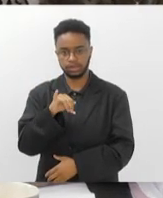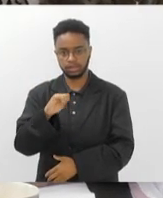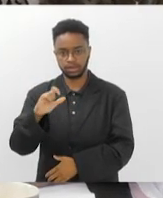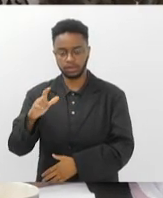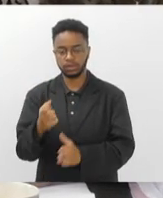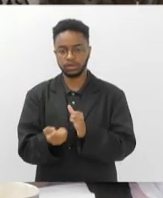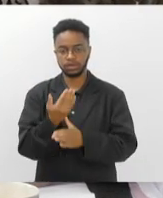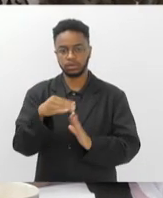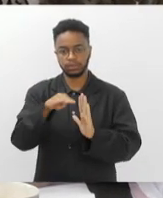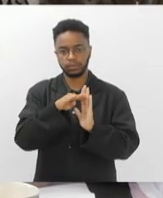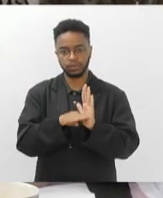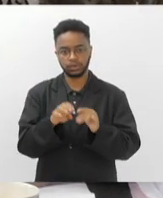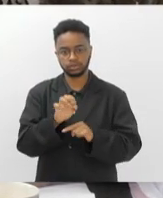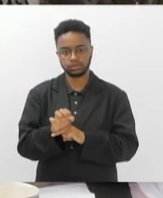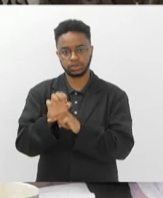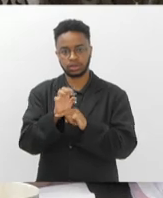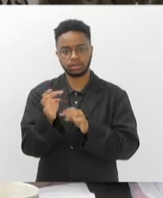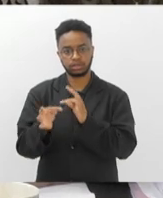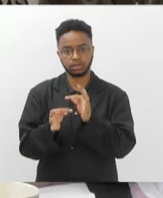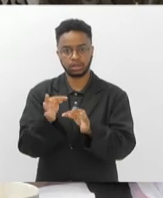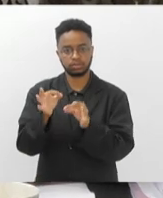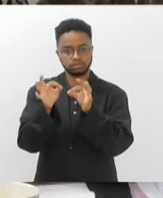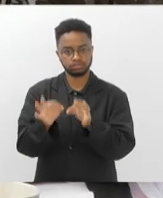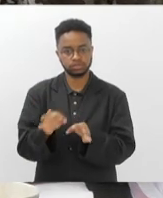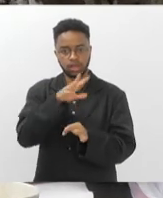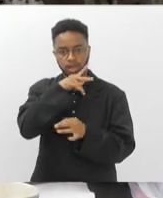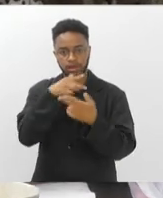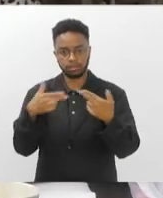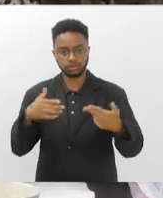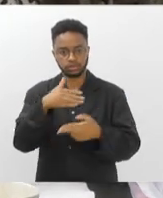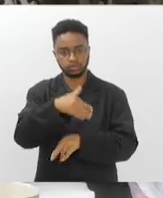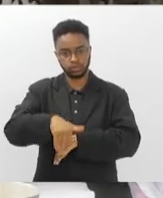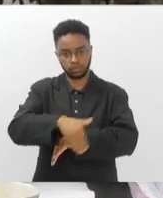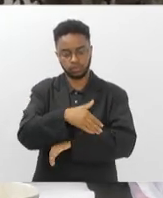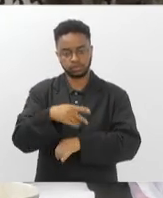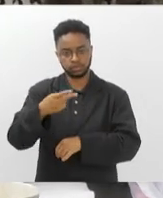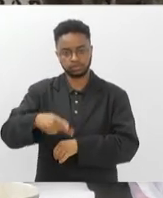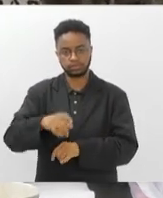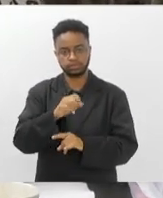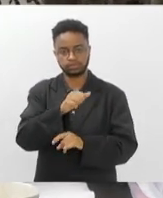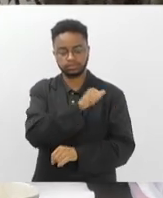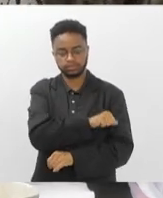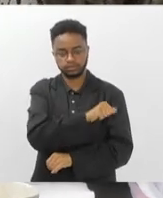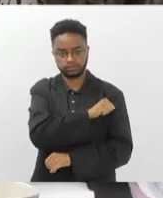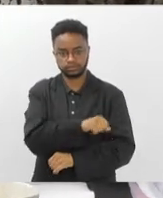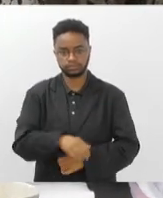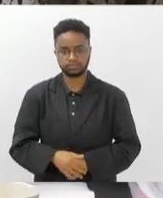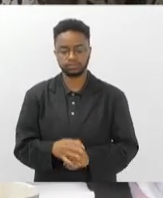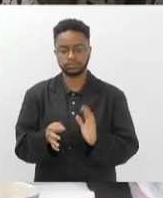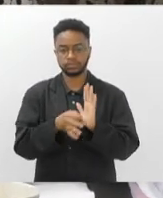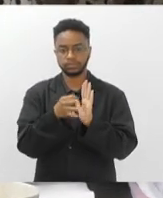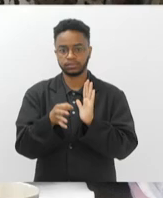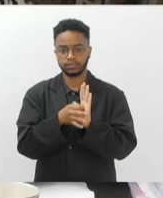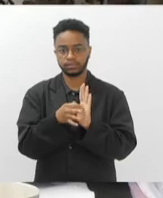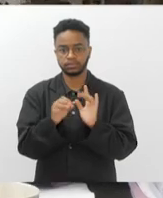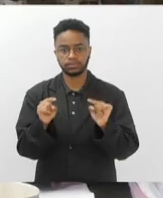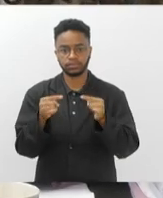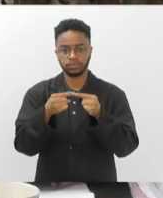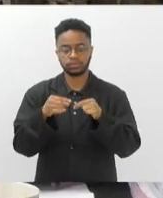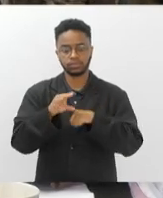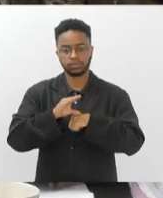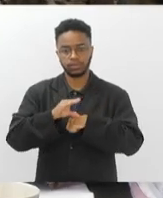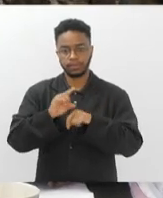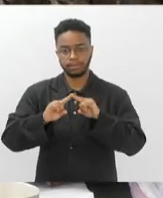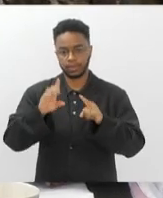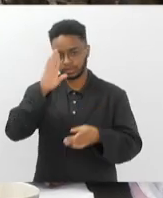o Programa Estadual de Tratamento Digno dos Animais de Rua no âmbito do Estado do Rio de Janeiro. Parecer pela constitucionalidade